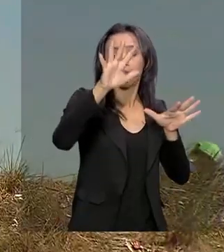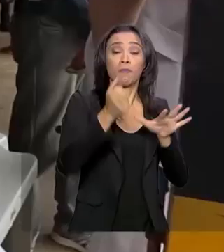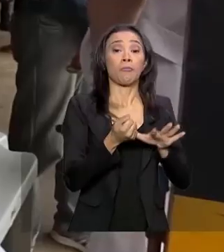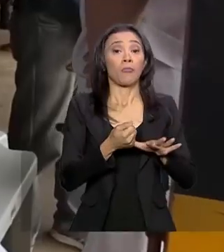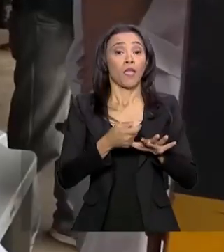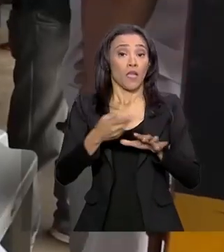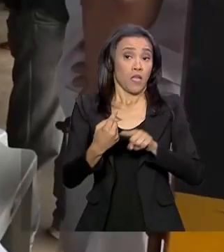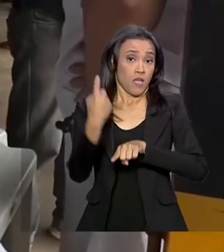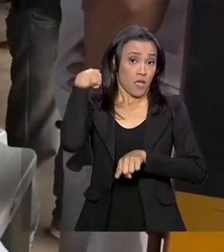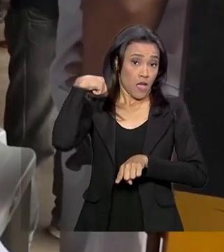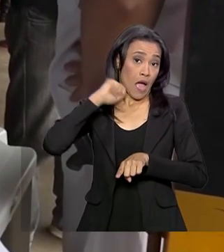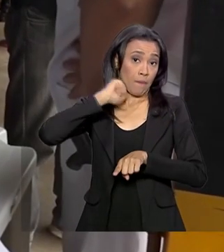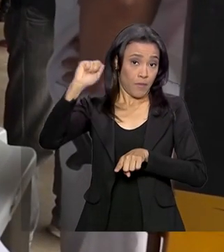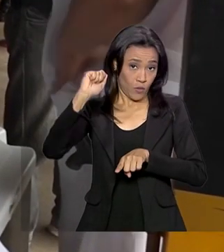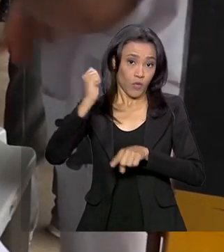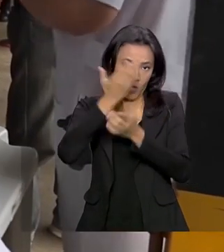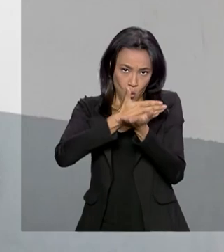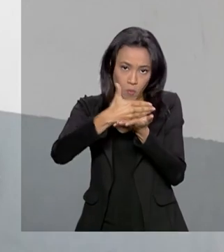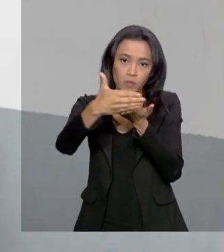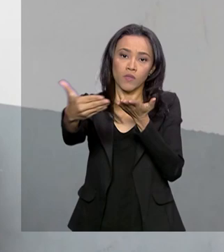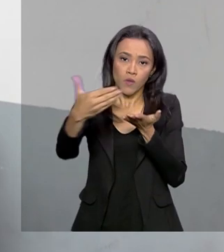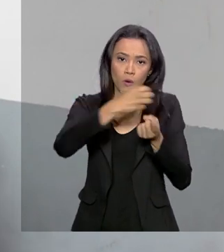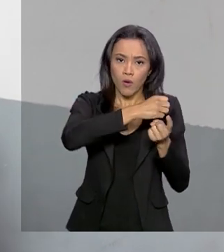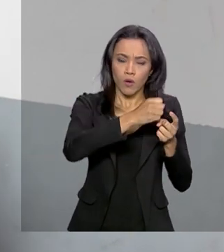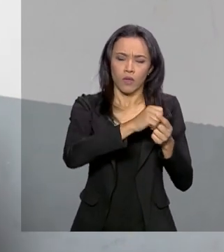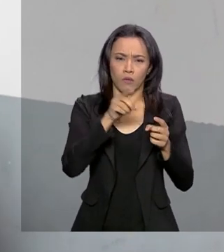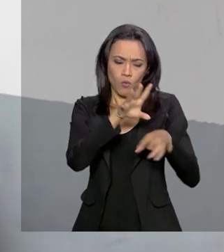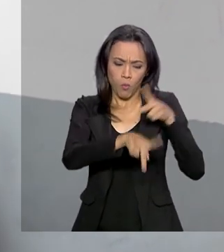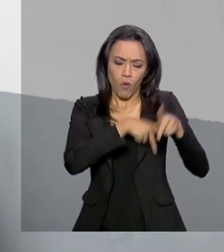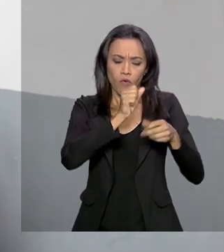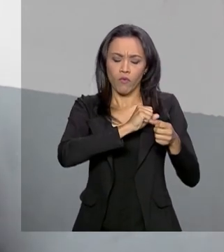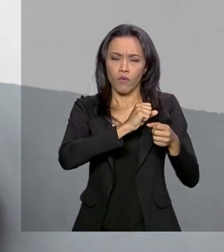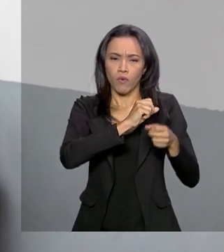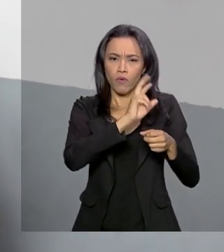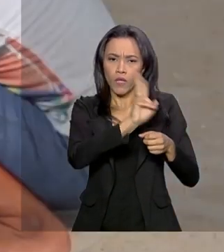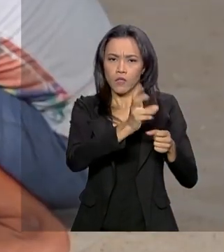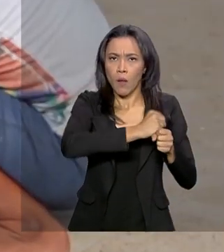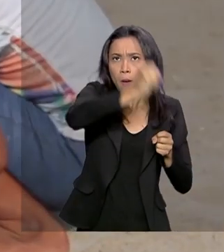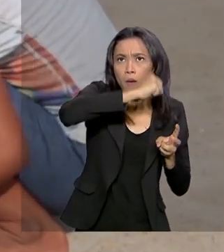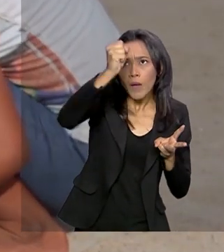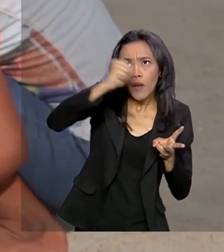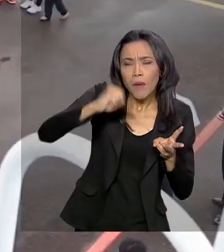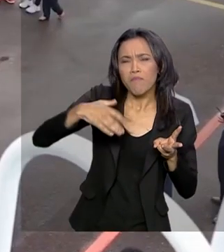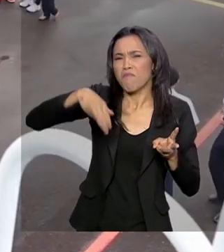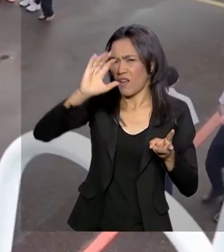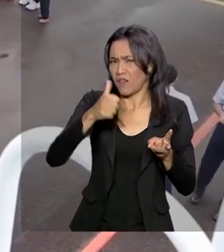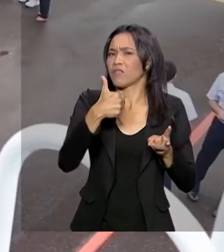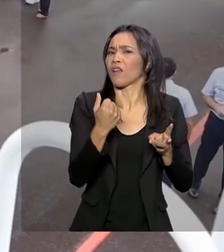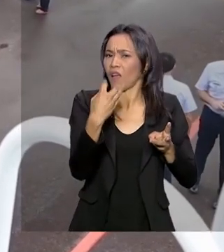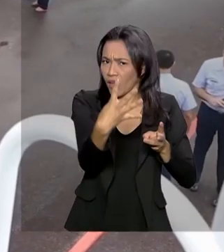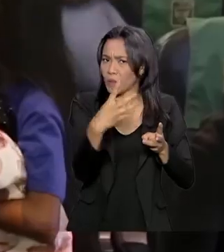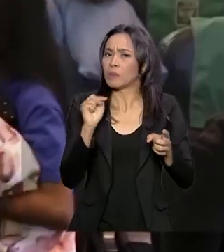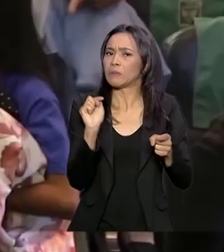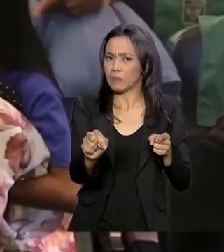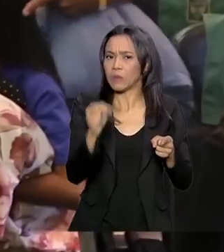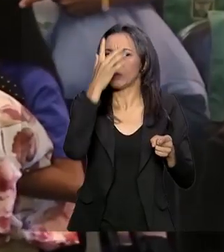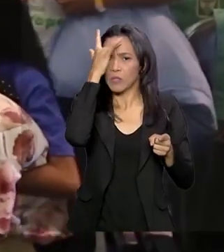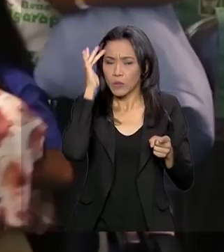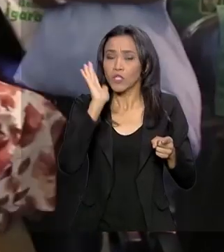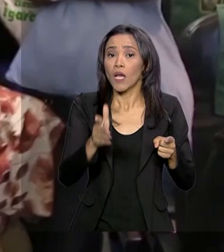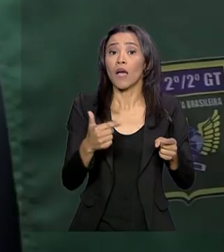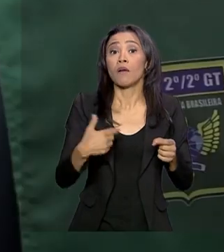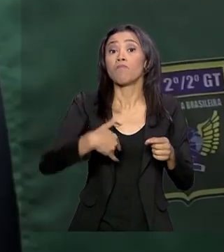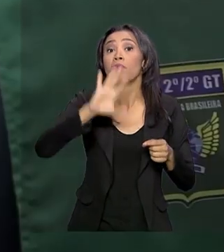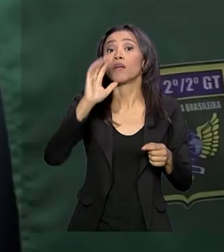passado, quando começou o processo, até agosto, já foram interiorizadas mais de 14 mil pessoas para mais de